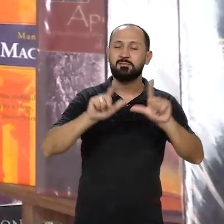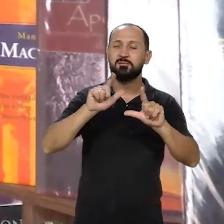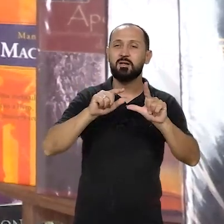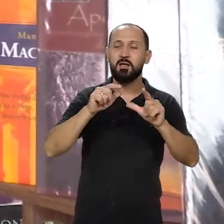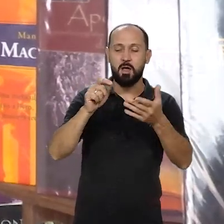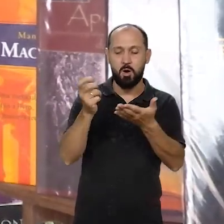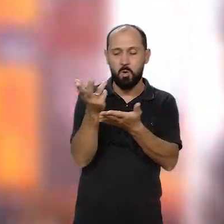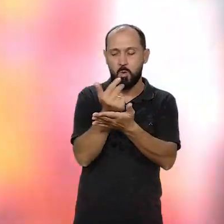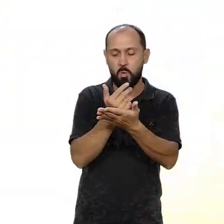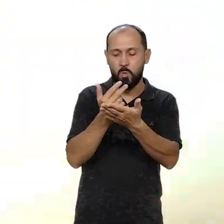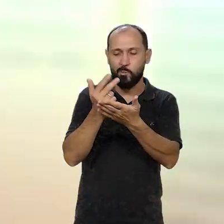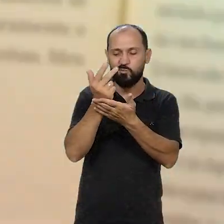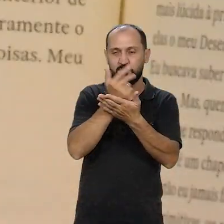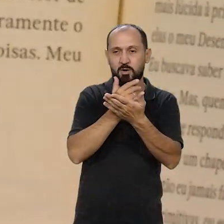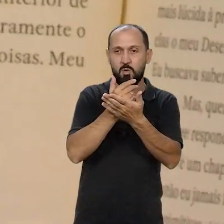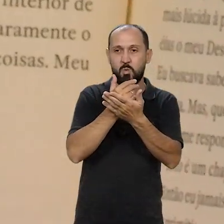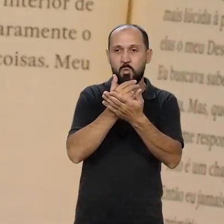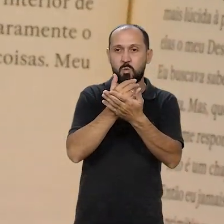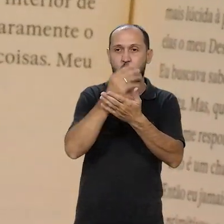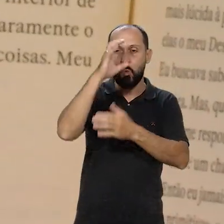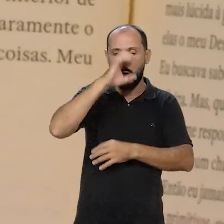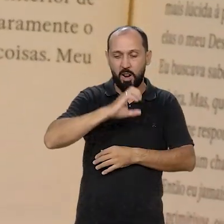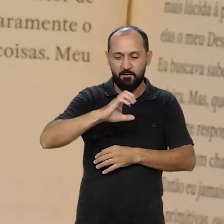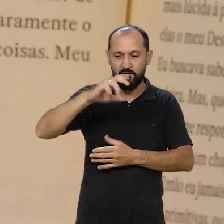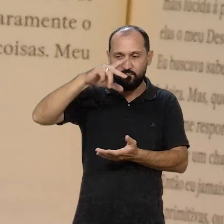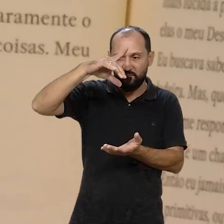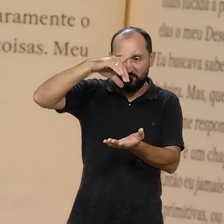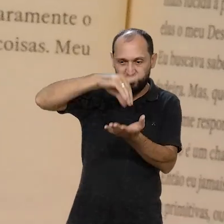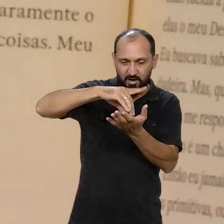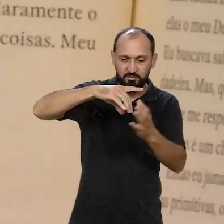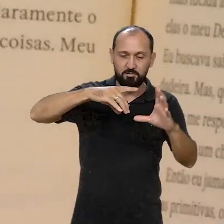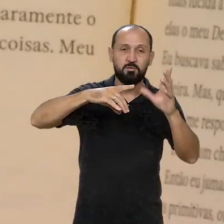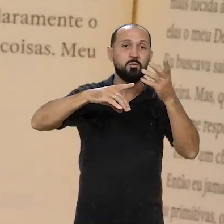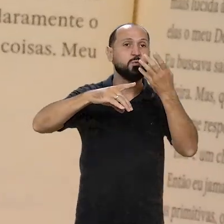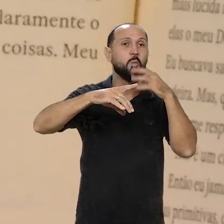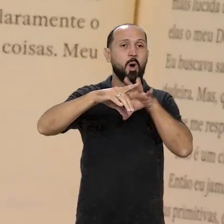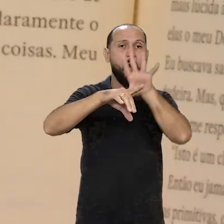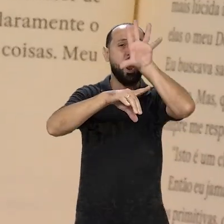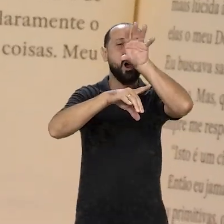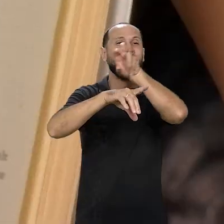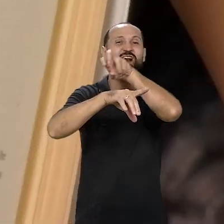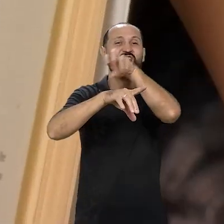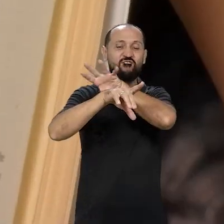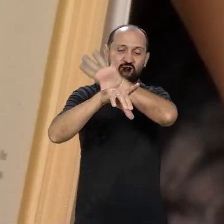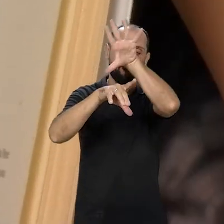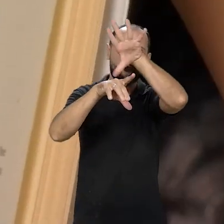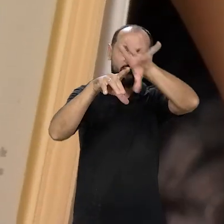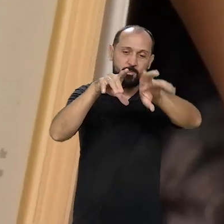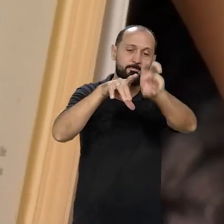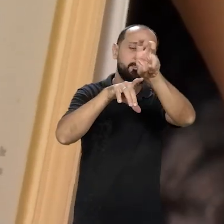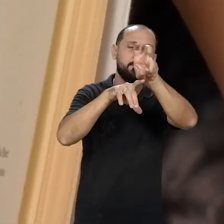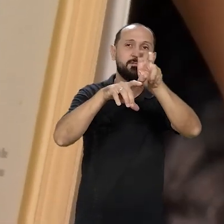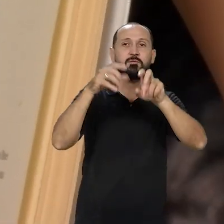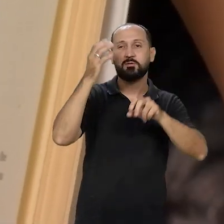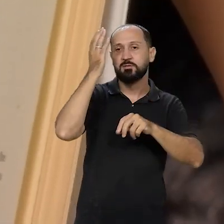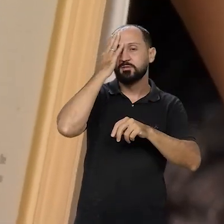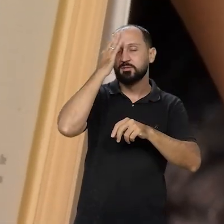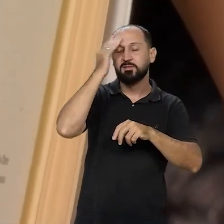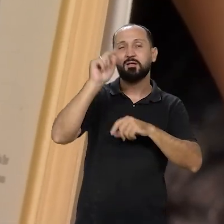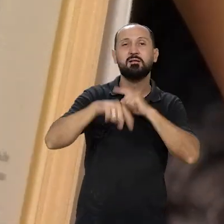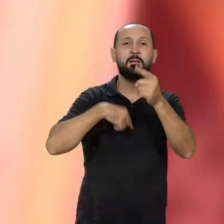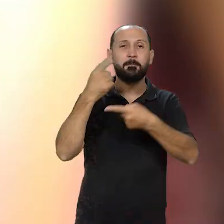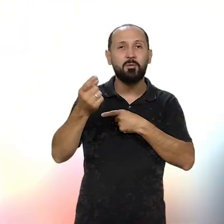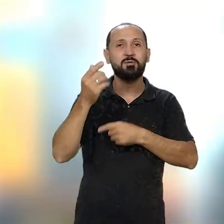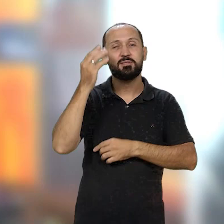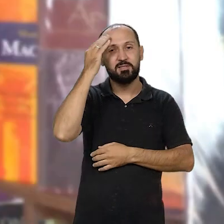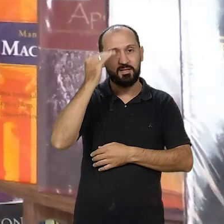dele é um elefante dentro de uma cobra. Então, quando você lê ele criança, você entende ele, quando você lê ele adulto, você